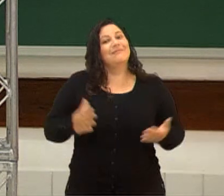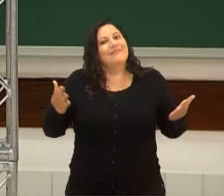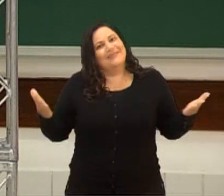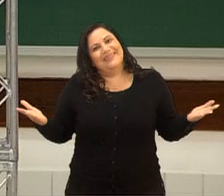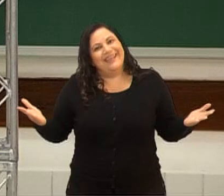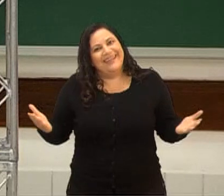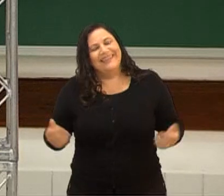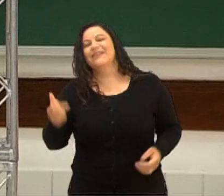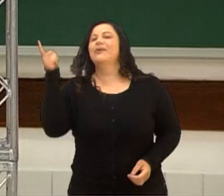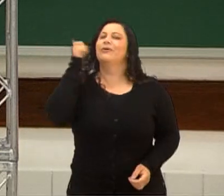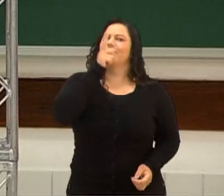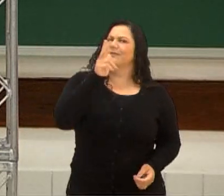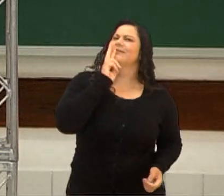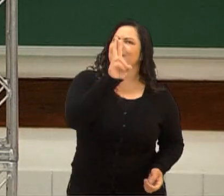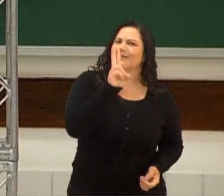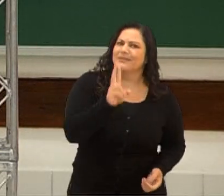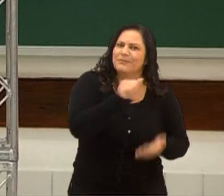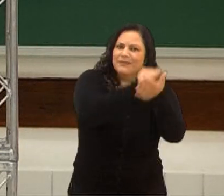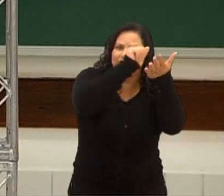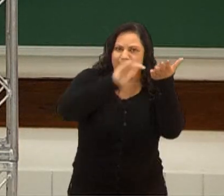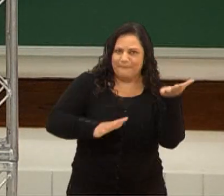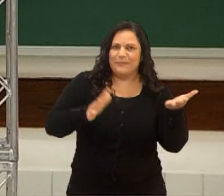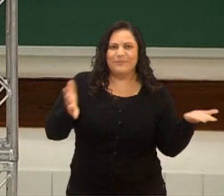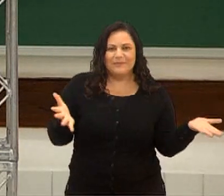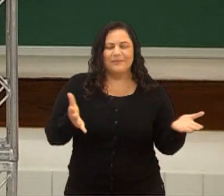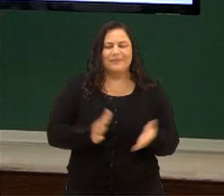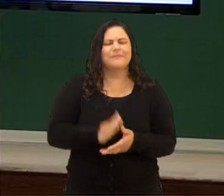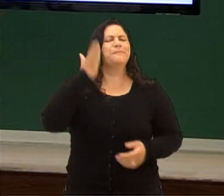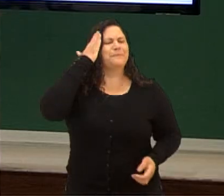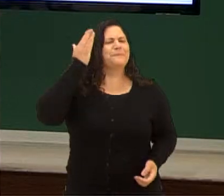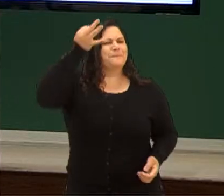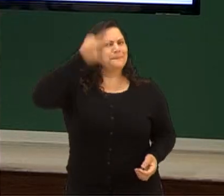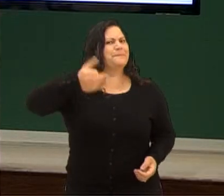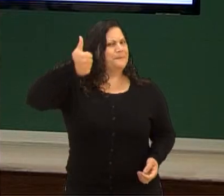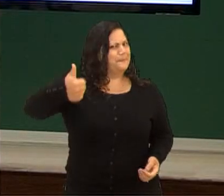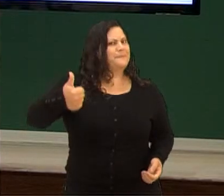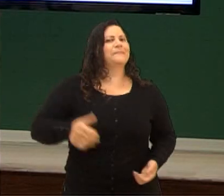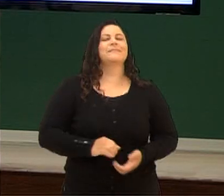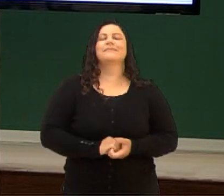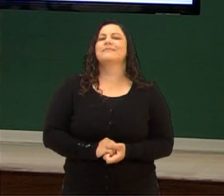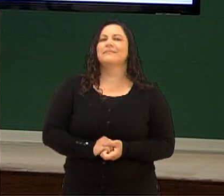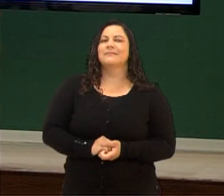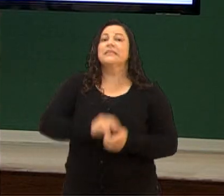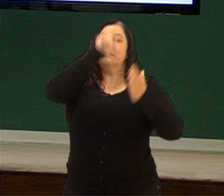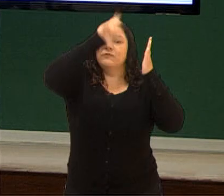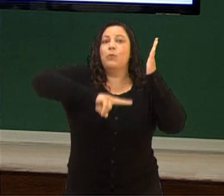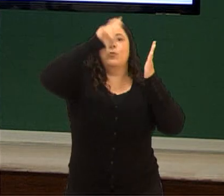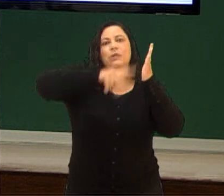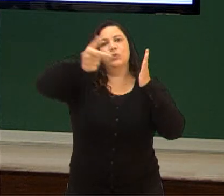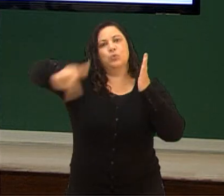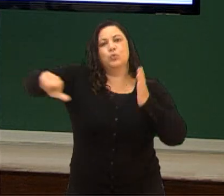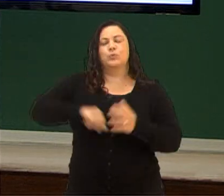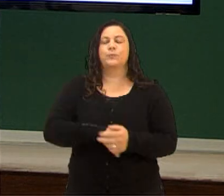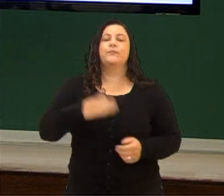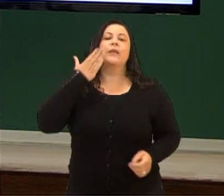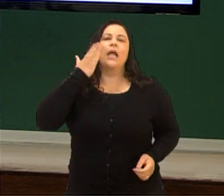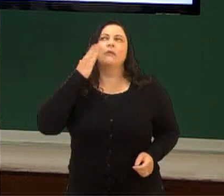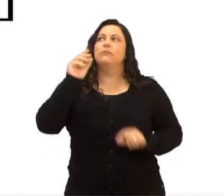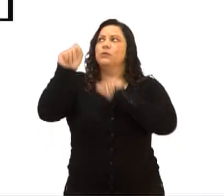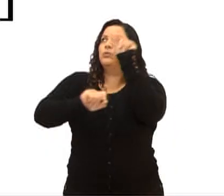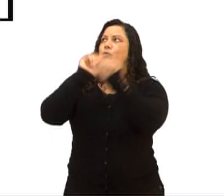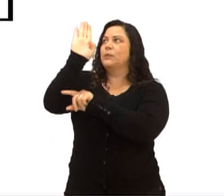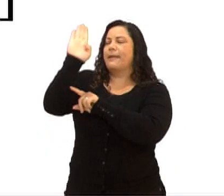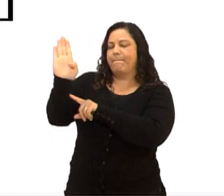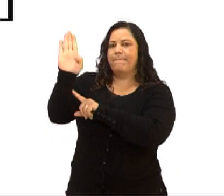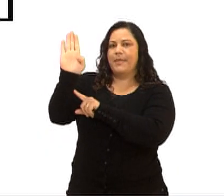E aí, pessoal, conseguiram fazer o exercício? Tenho certeza que sim. Vamos fazer a leitura novamente? Sabendo que B é a matriz inversa